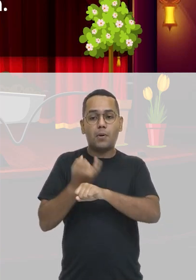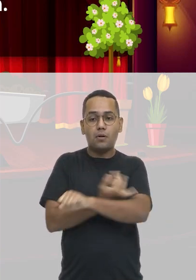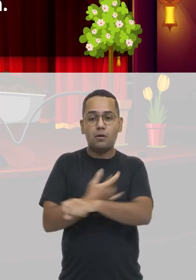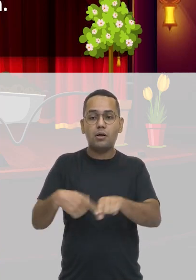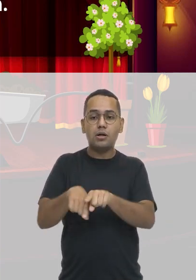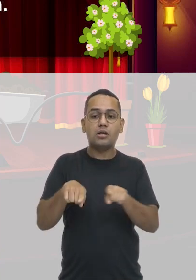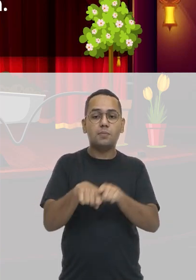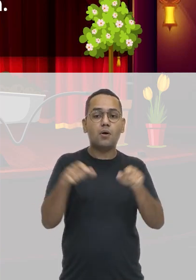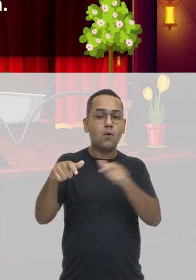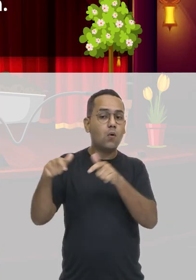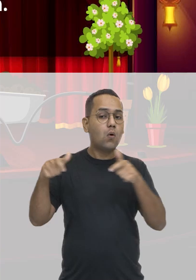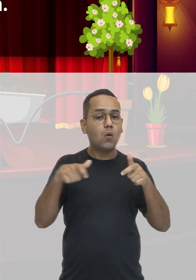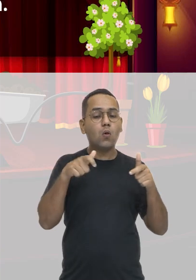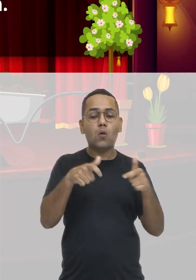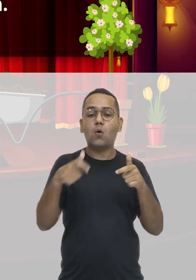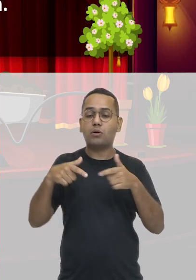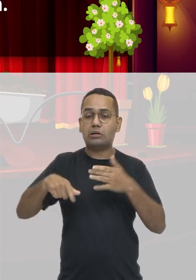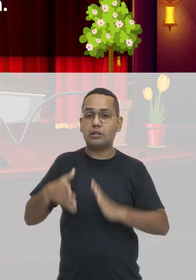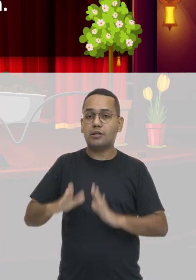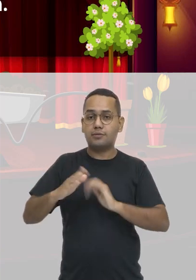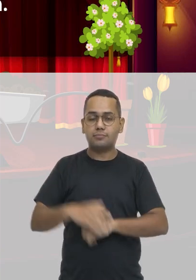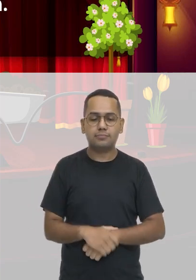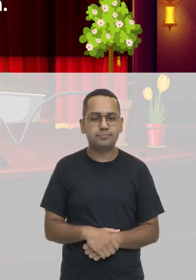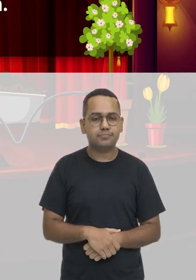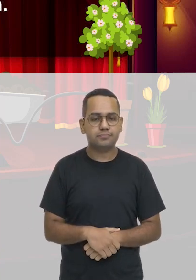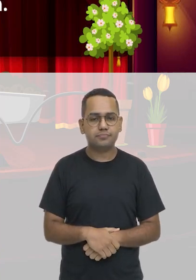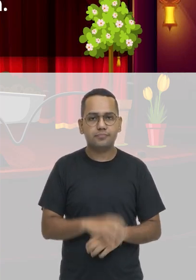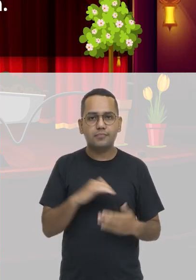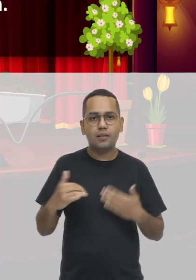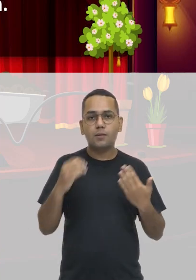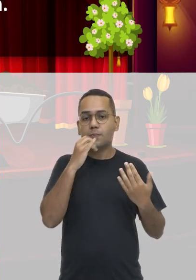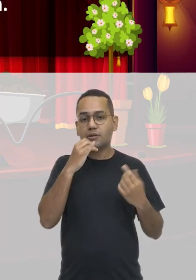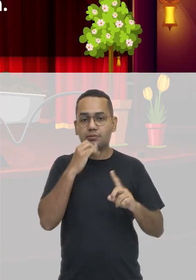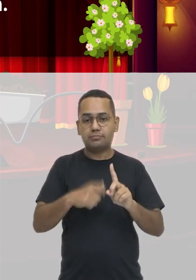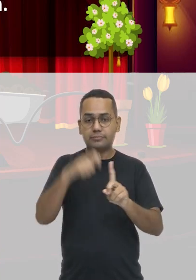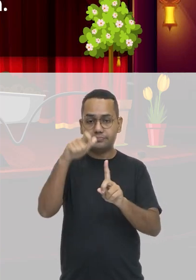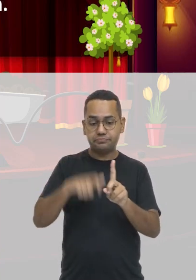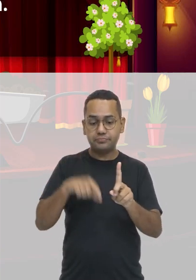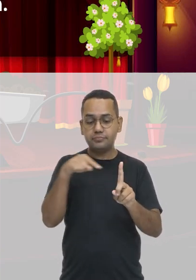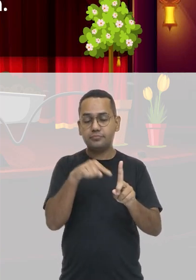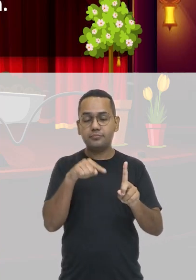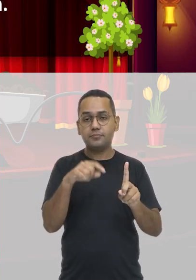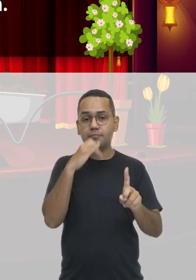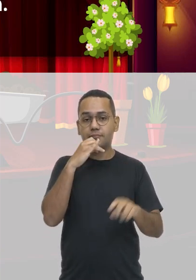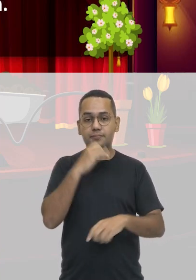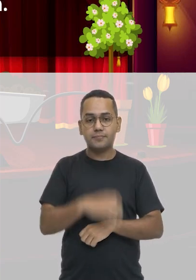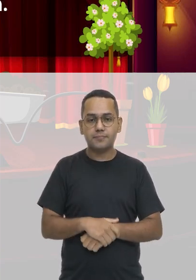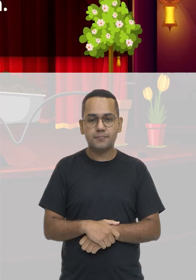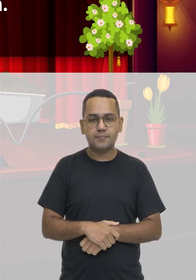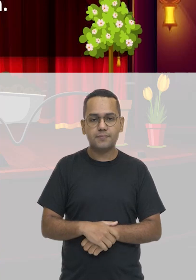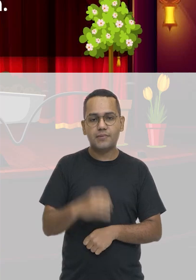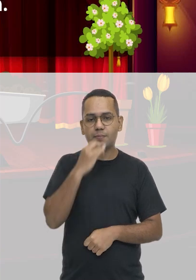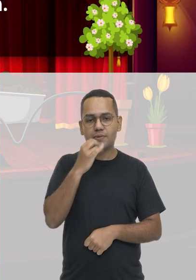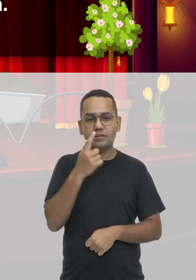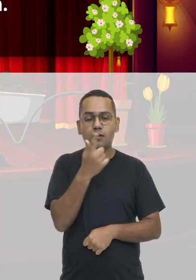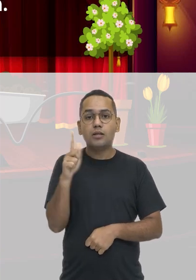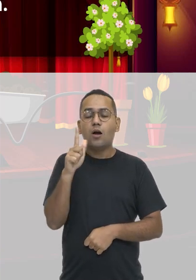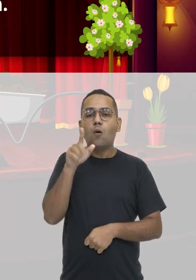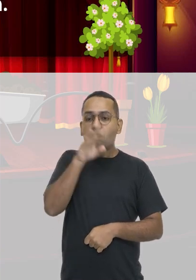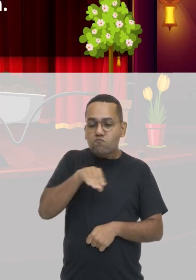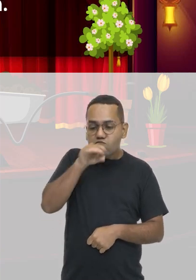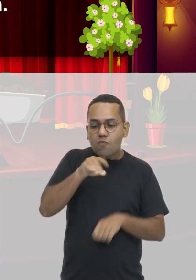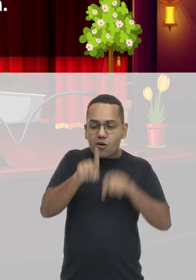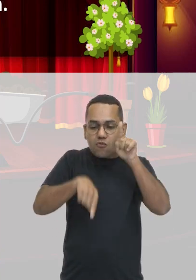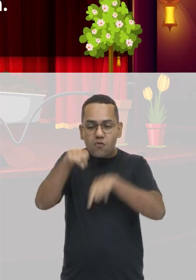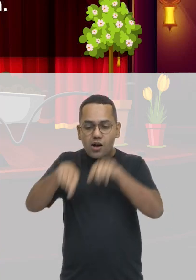entonação da voz, né, a linguagem como ele fala, porque se nós ouvimos alguém falar porta, morte, vai achar